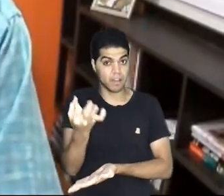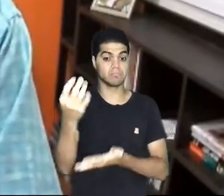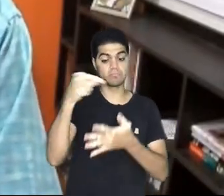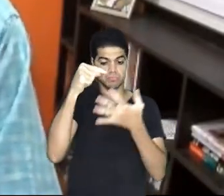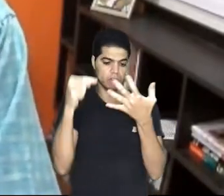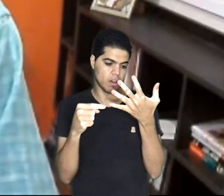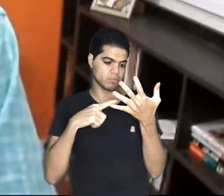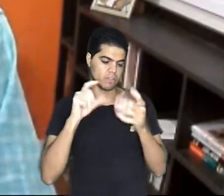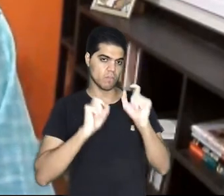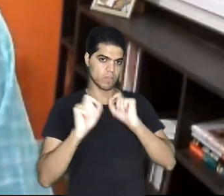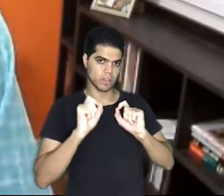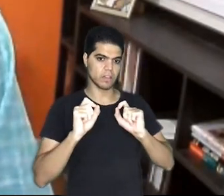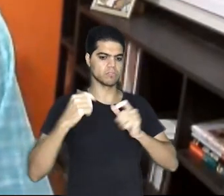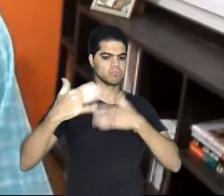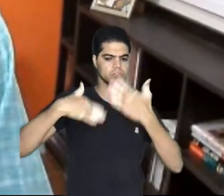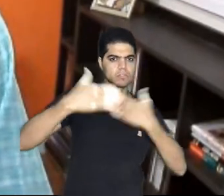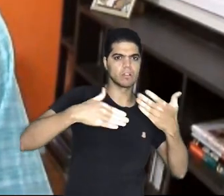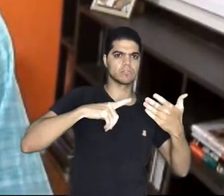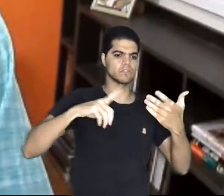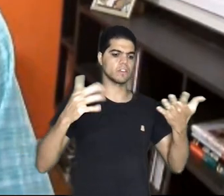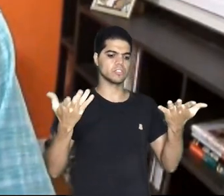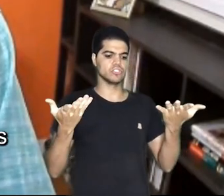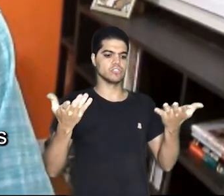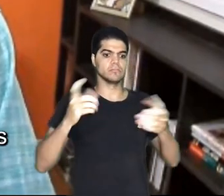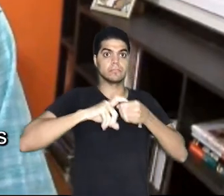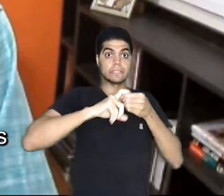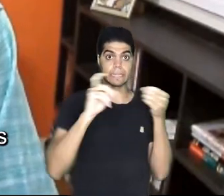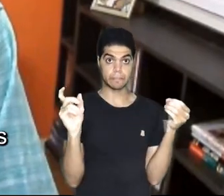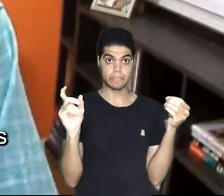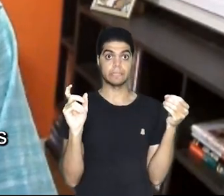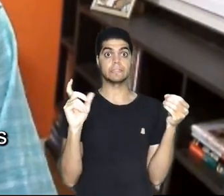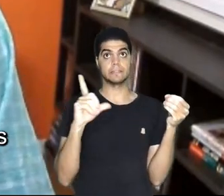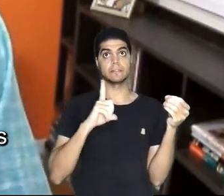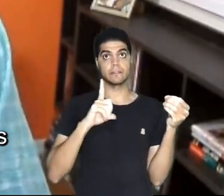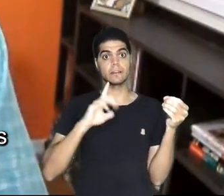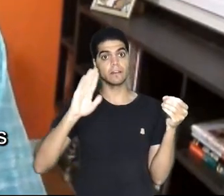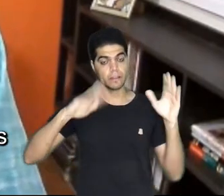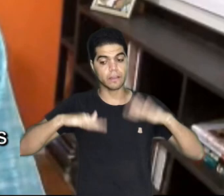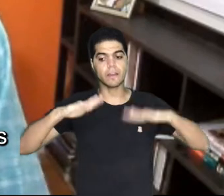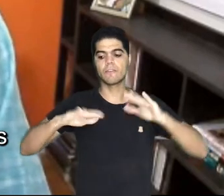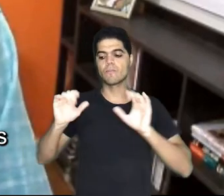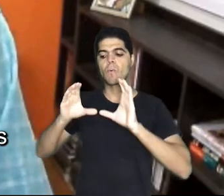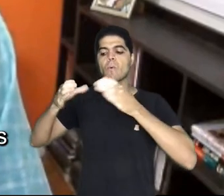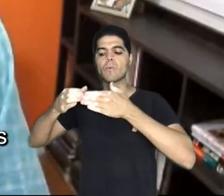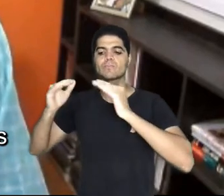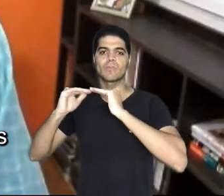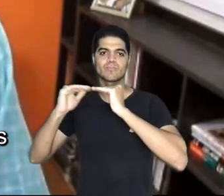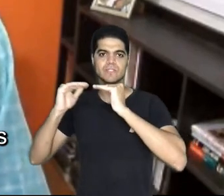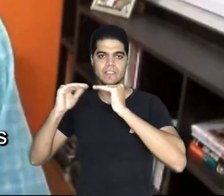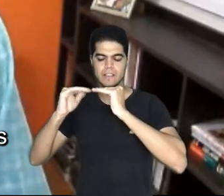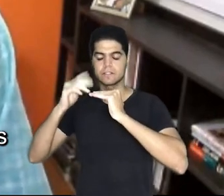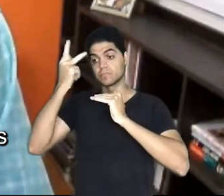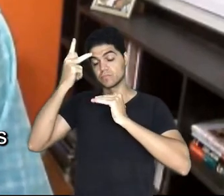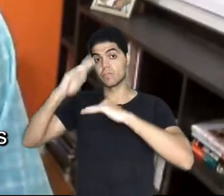pluralidade espacial do processo de independência, ela é um consenso entre os historiadores há no